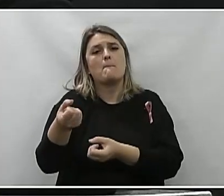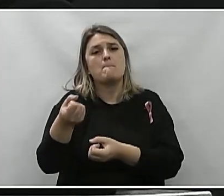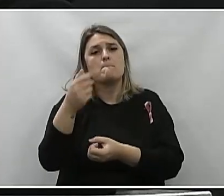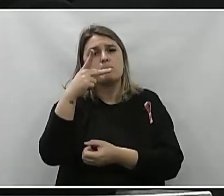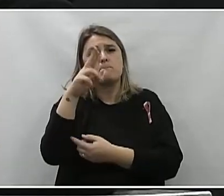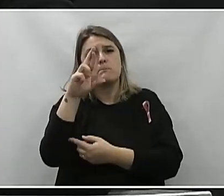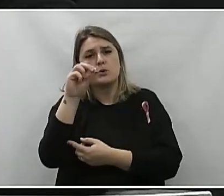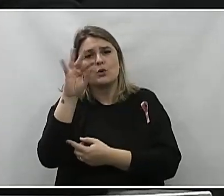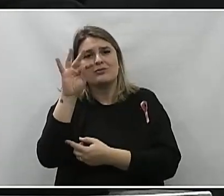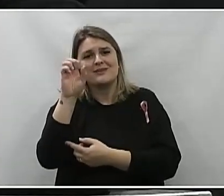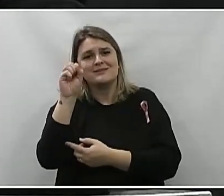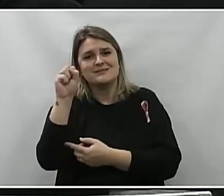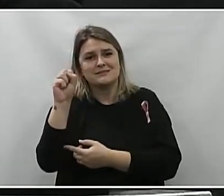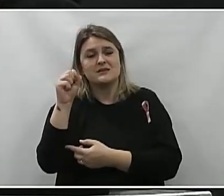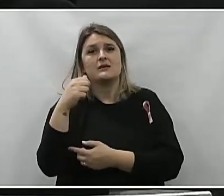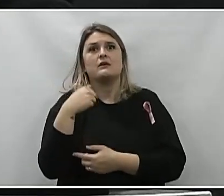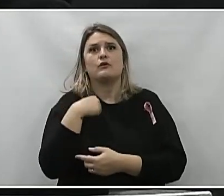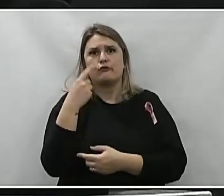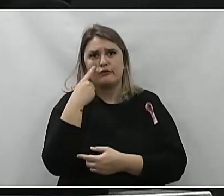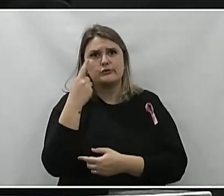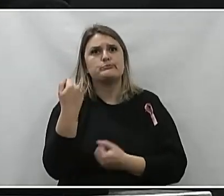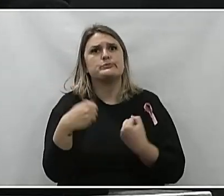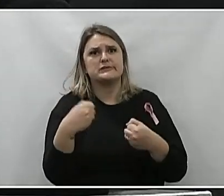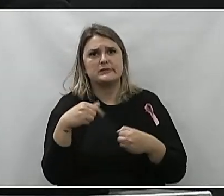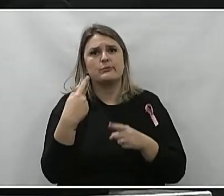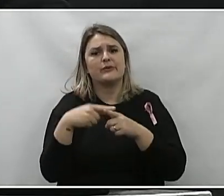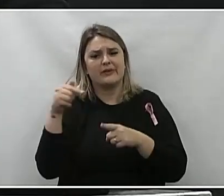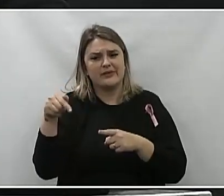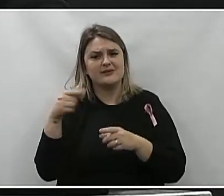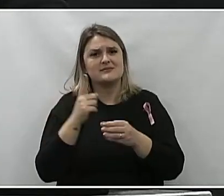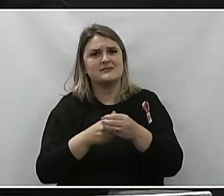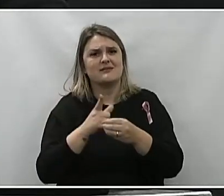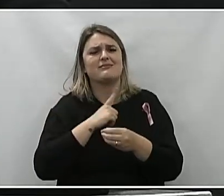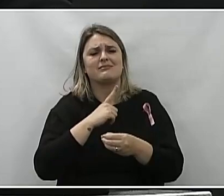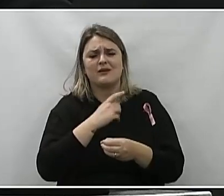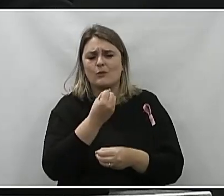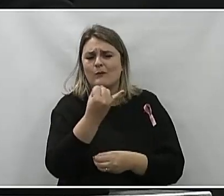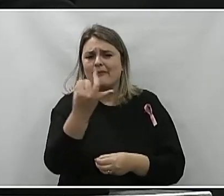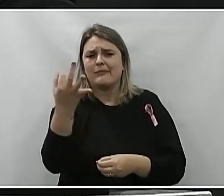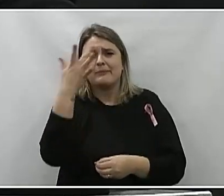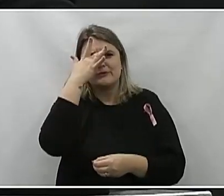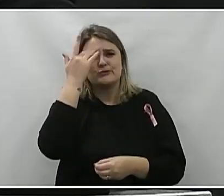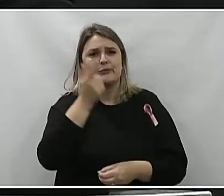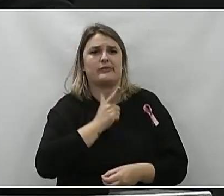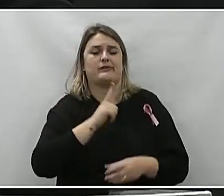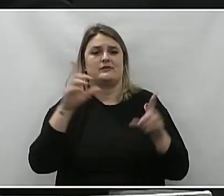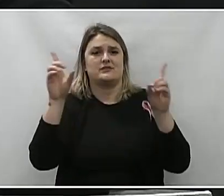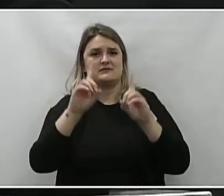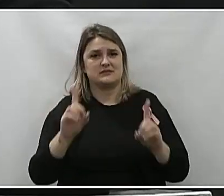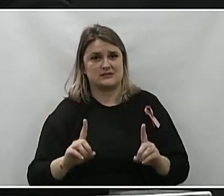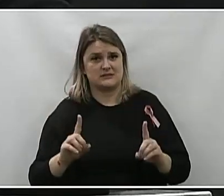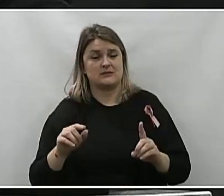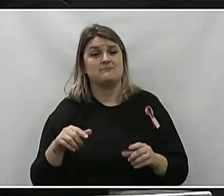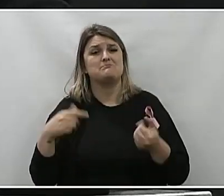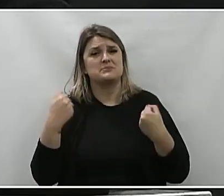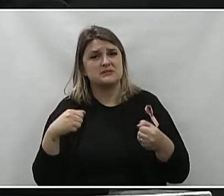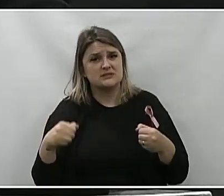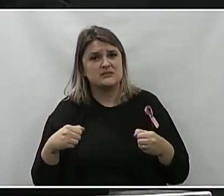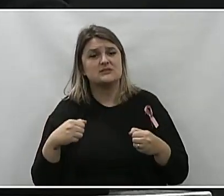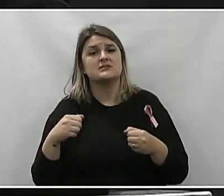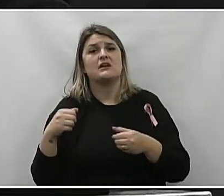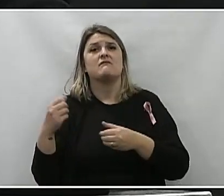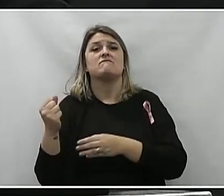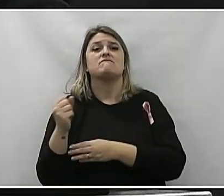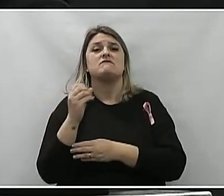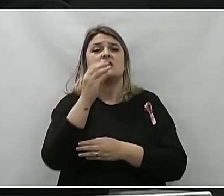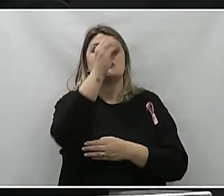a necessidade muito grande uma vez que nós temos um número grande de pessoas com deficiência na cidade que necessitam